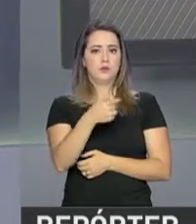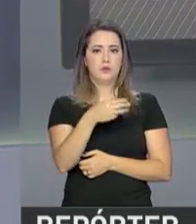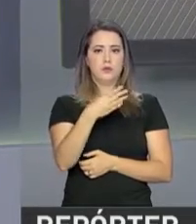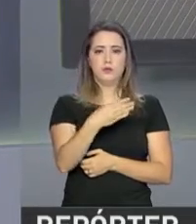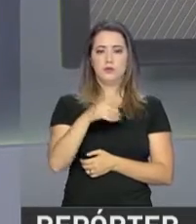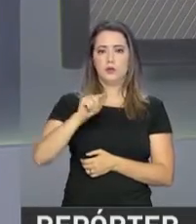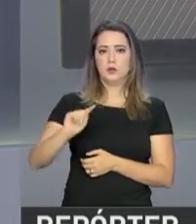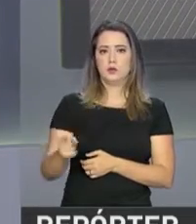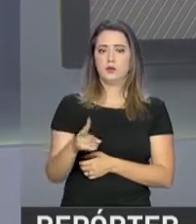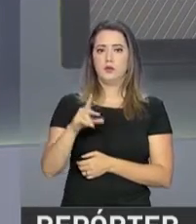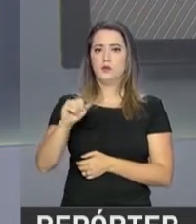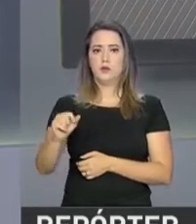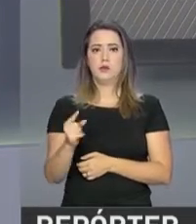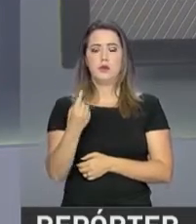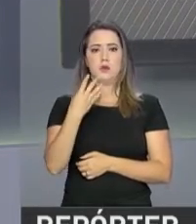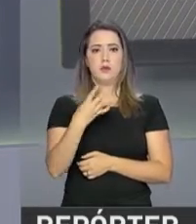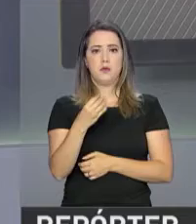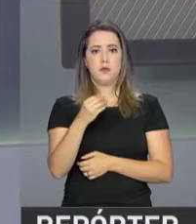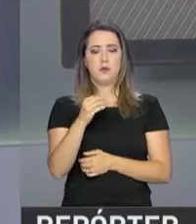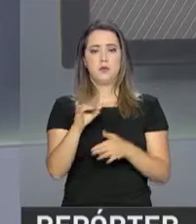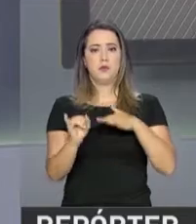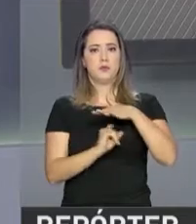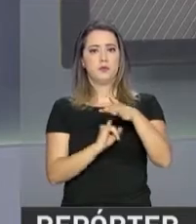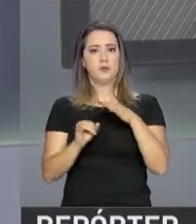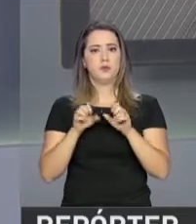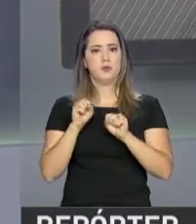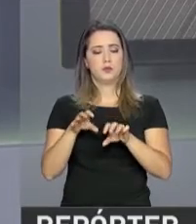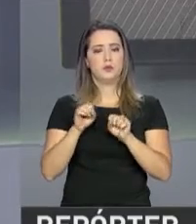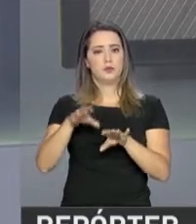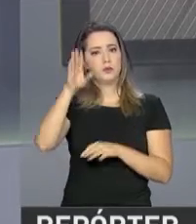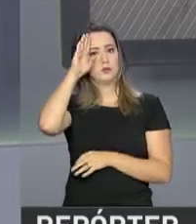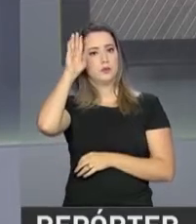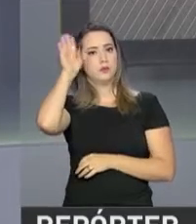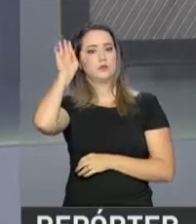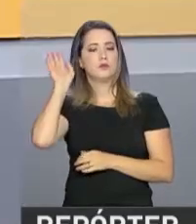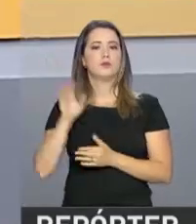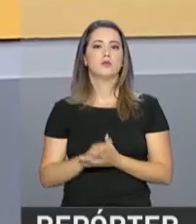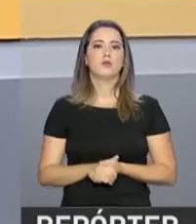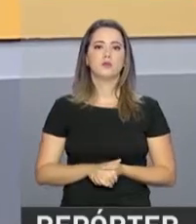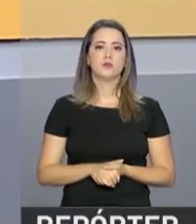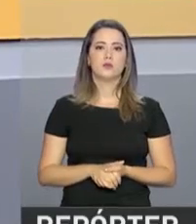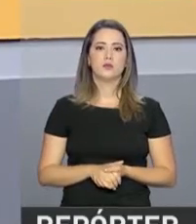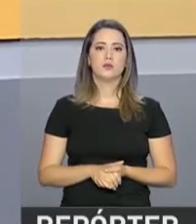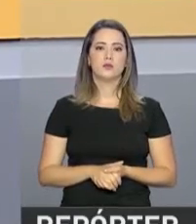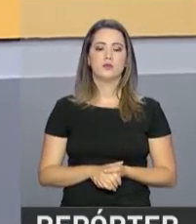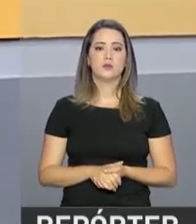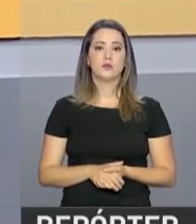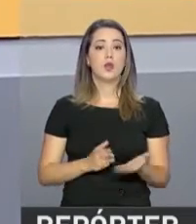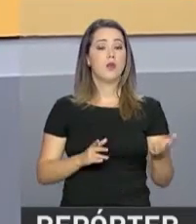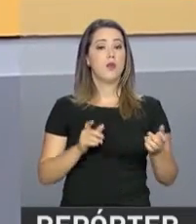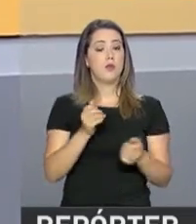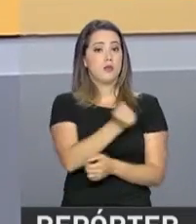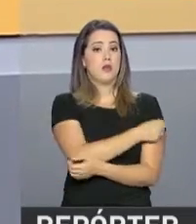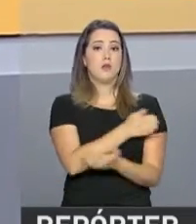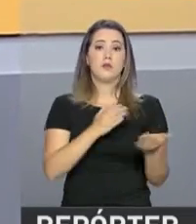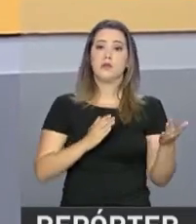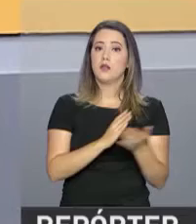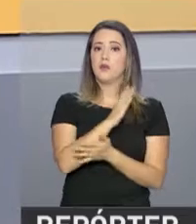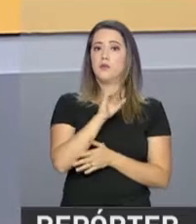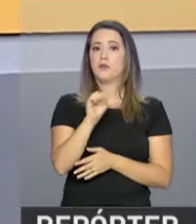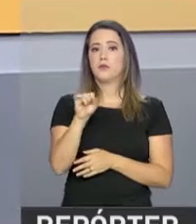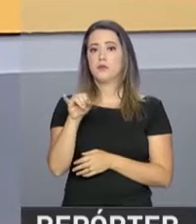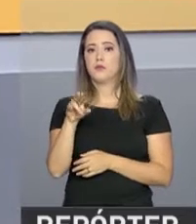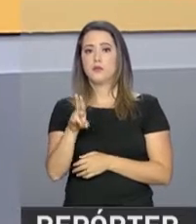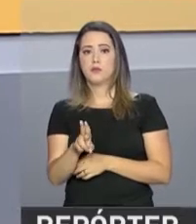mil vagas em mil e 400 instituições de ensino superior e os estudantes aprovados no sistema de seleção